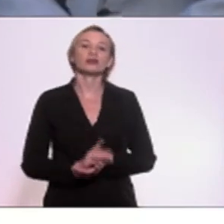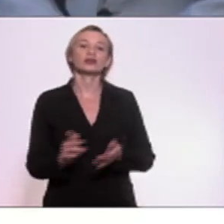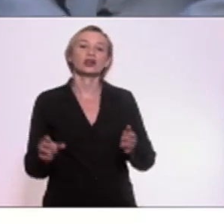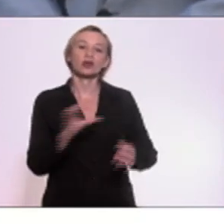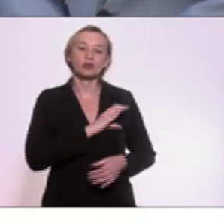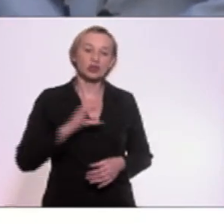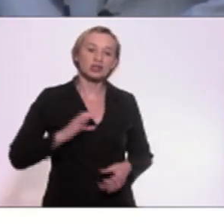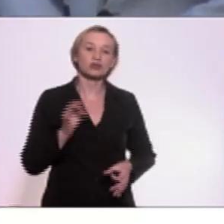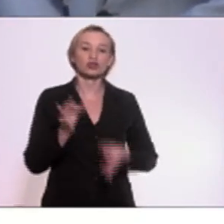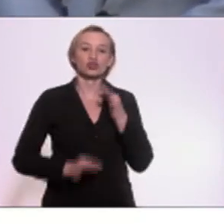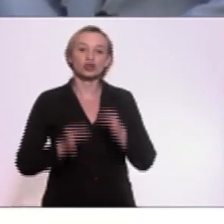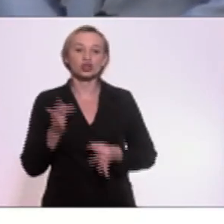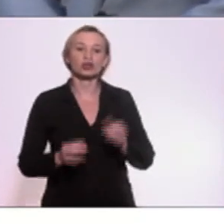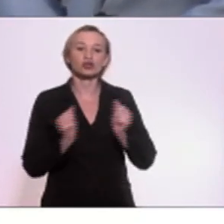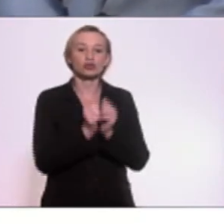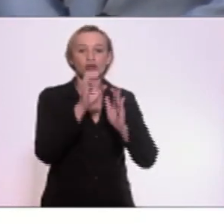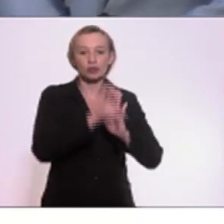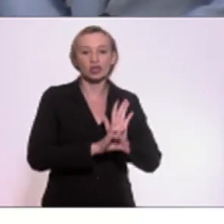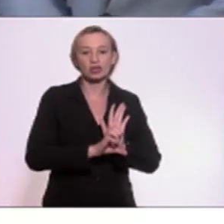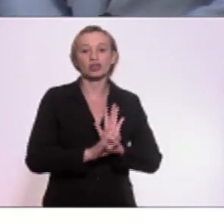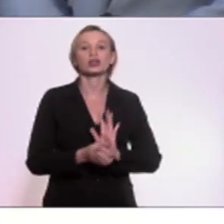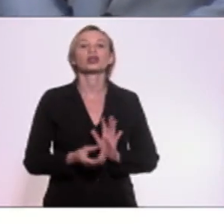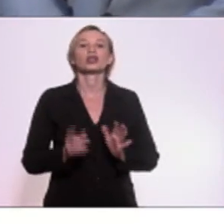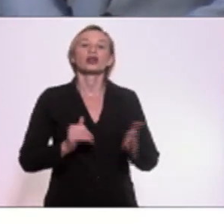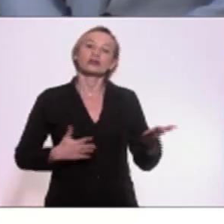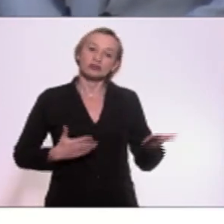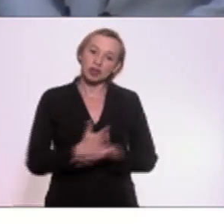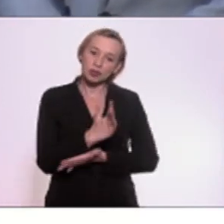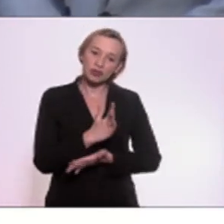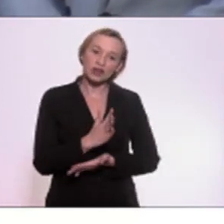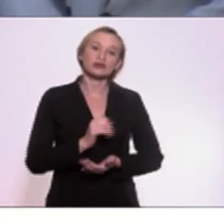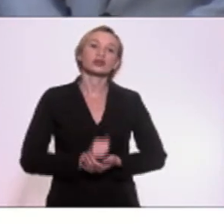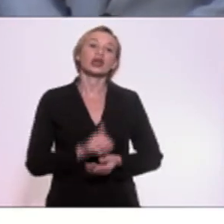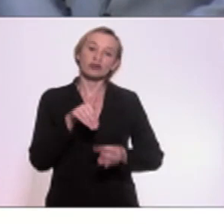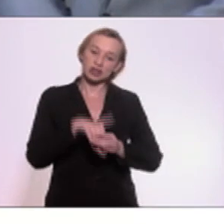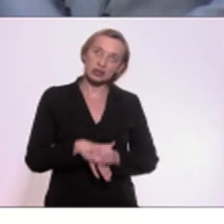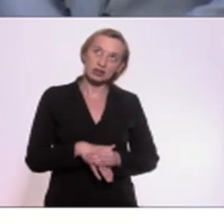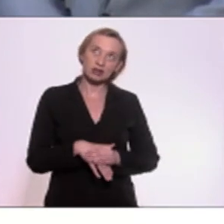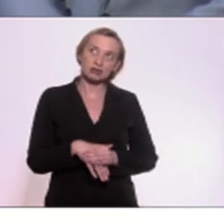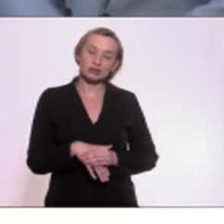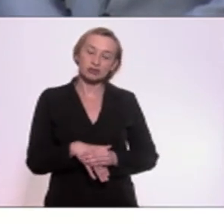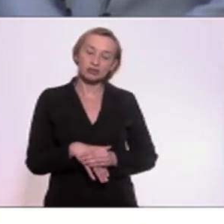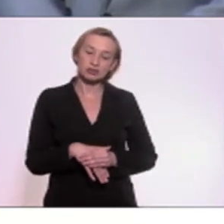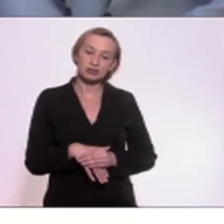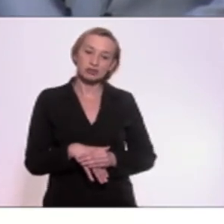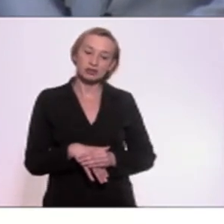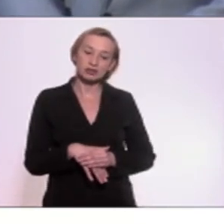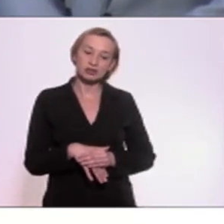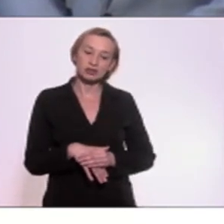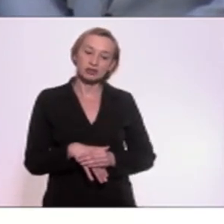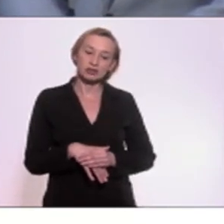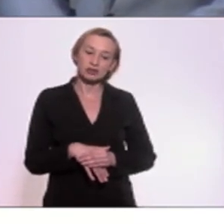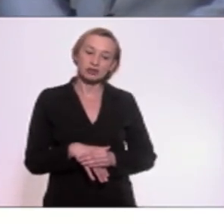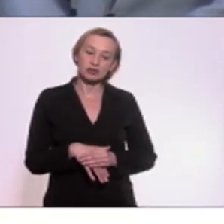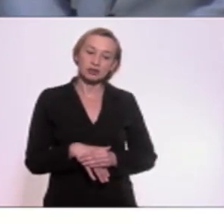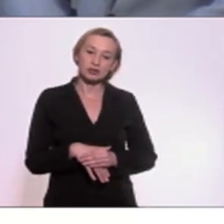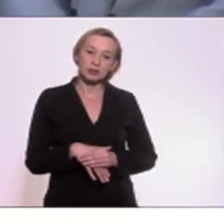Comissão de Constituição e Justiça com emendas. Senhores que aprovam isso, não estão aprovados. Em votação,